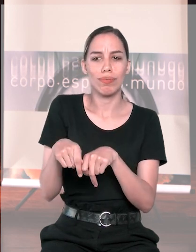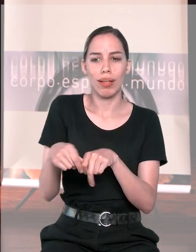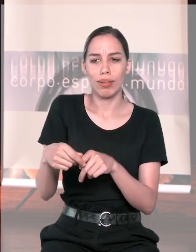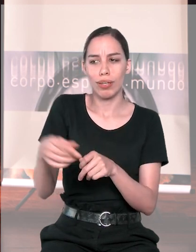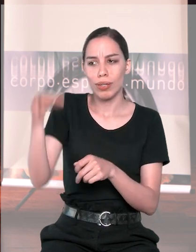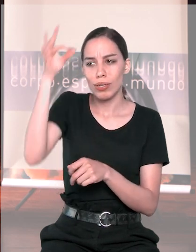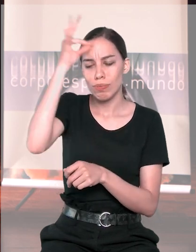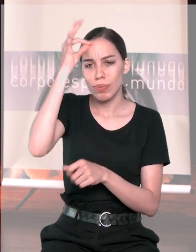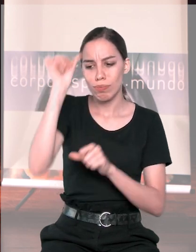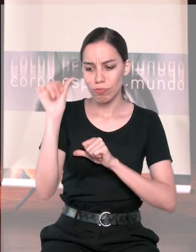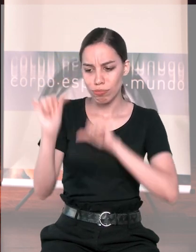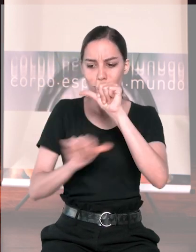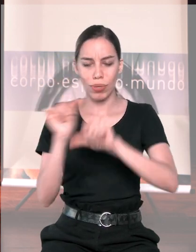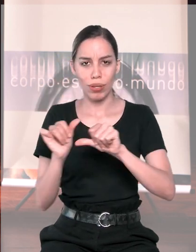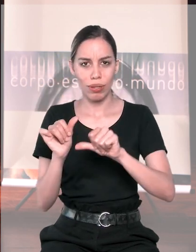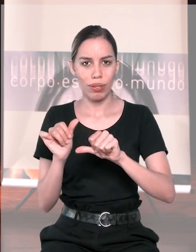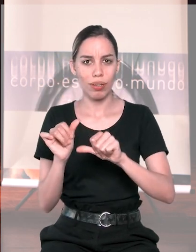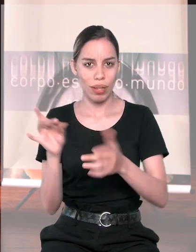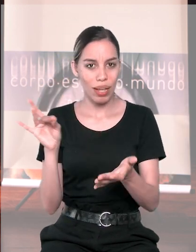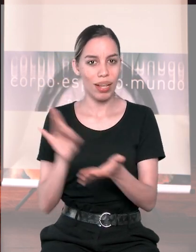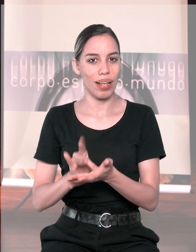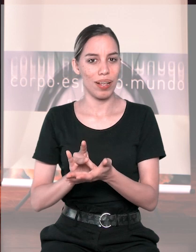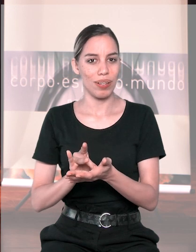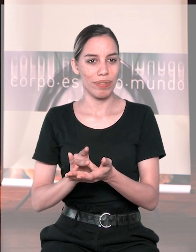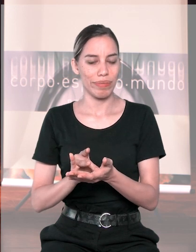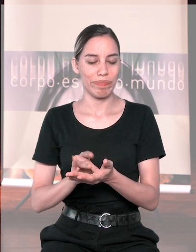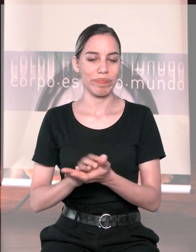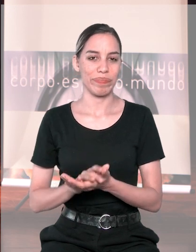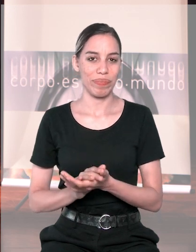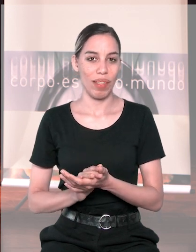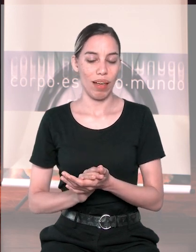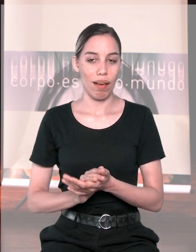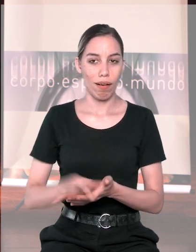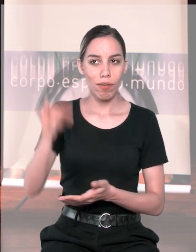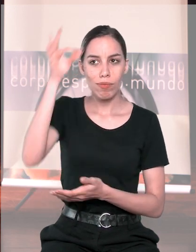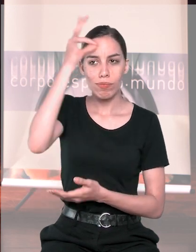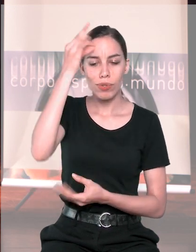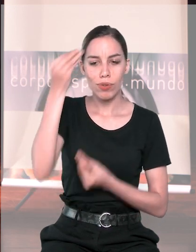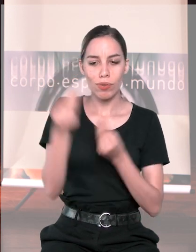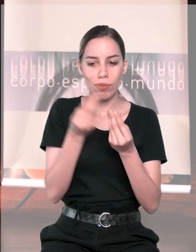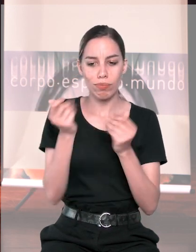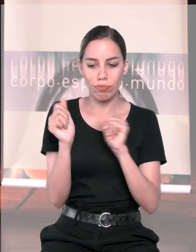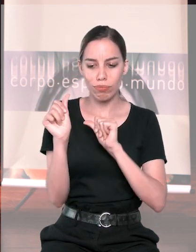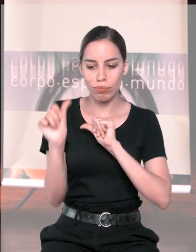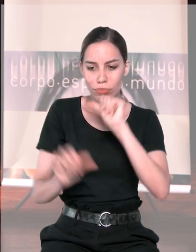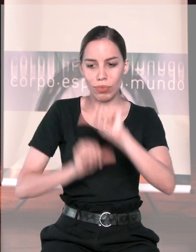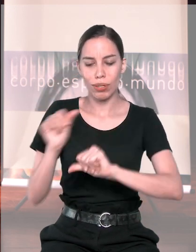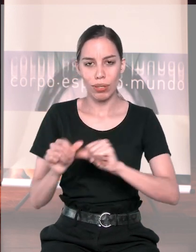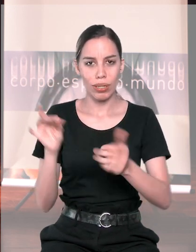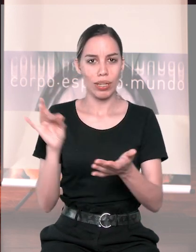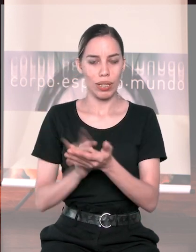possibilidade do espírito como mutação, como transformação, como diz o Adalto Novaes. O espírito como esse campo de transformações,